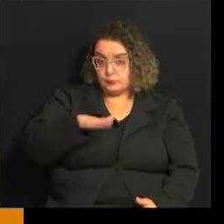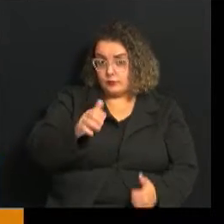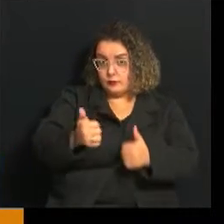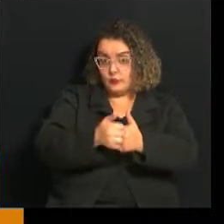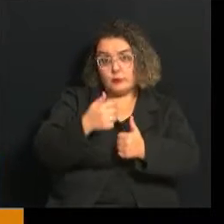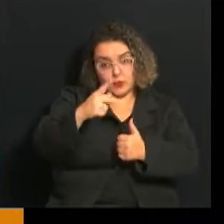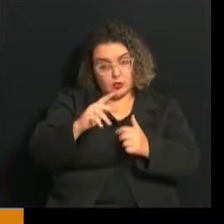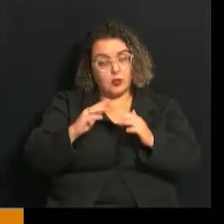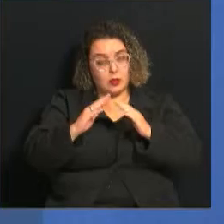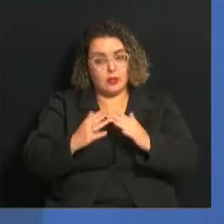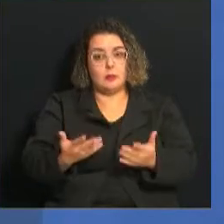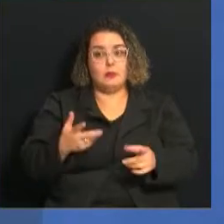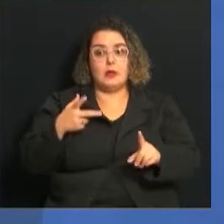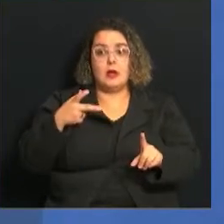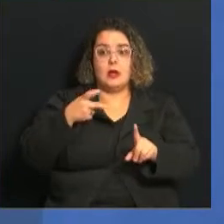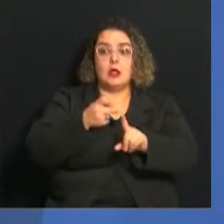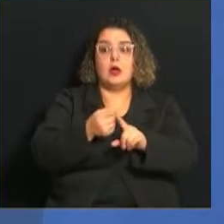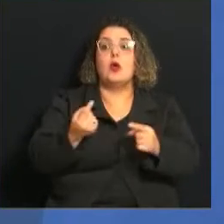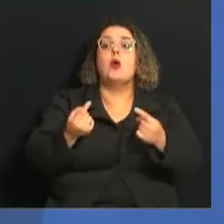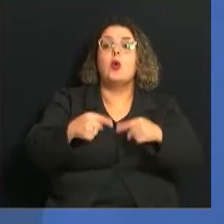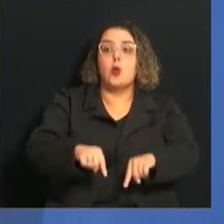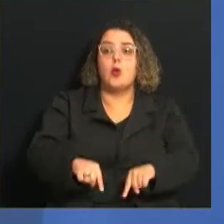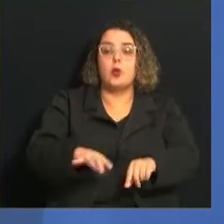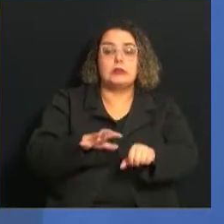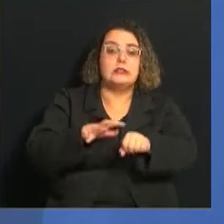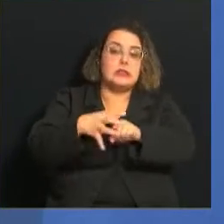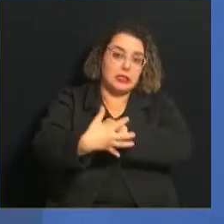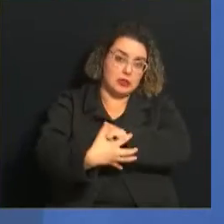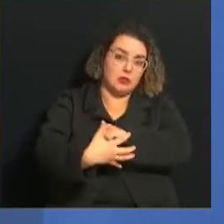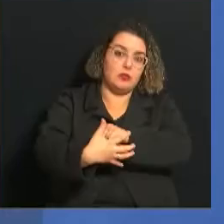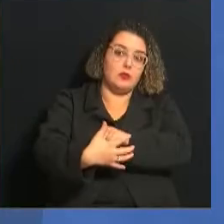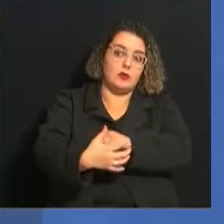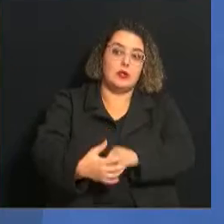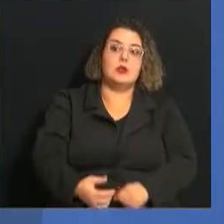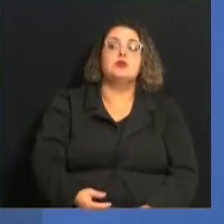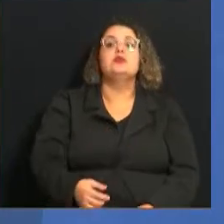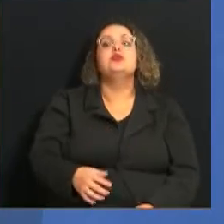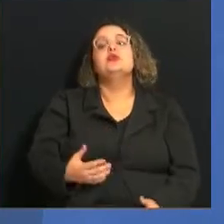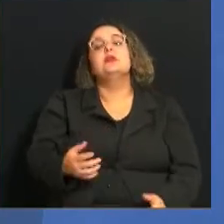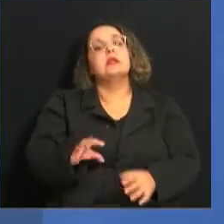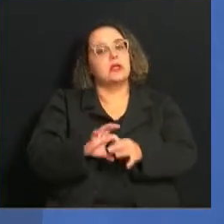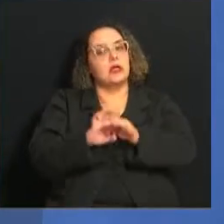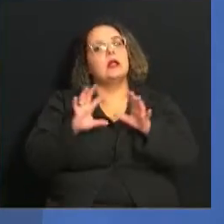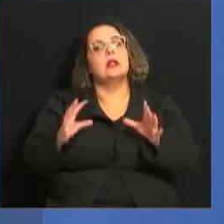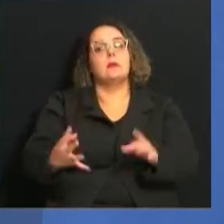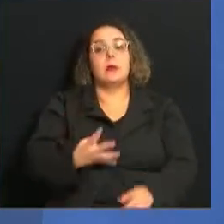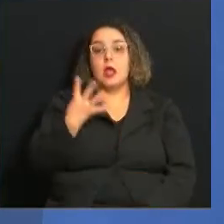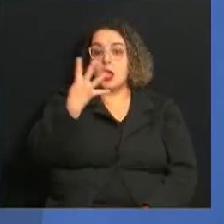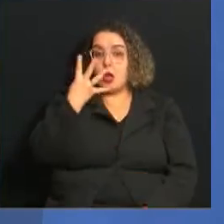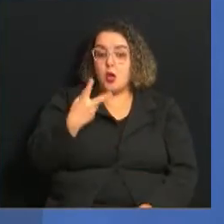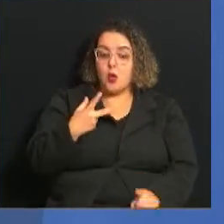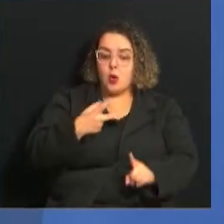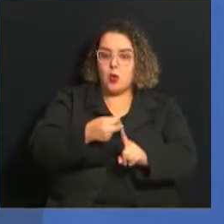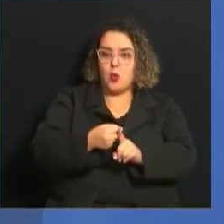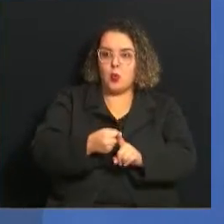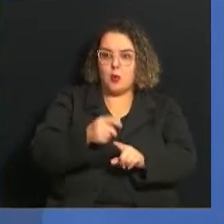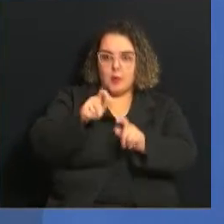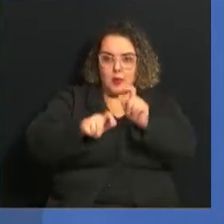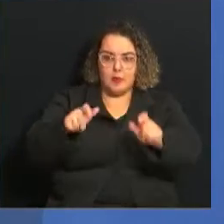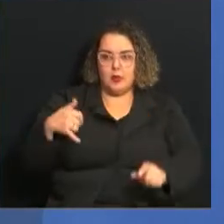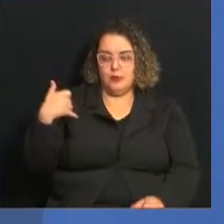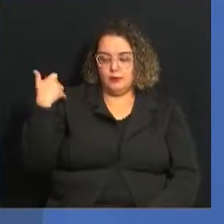para vacinar contra a Covid-19, que agora está liberada, então, a 4ª dose para pessoas com